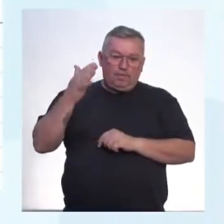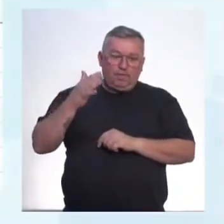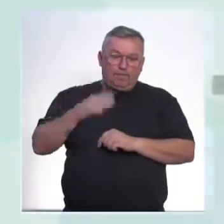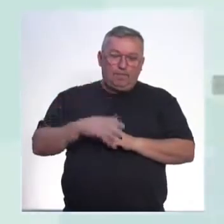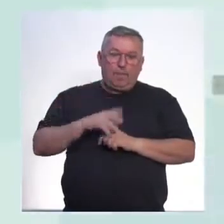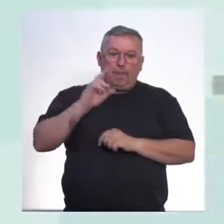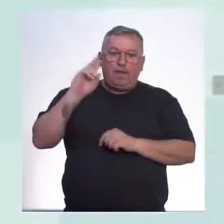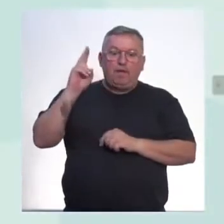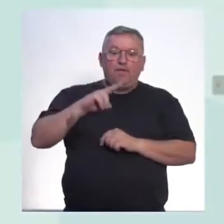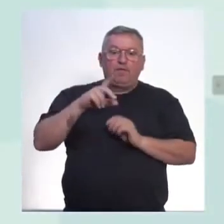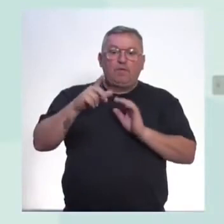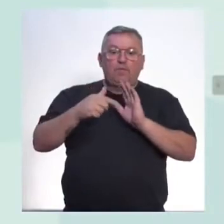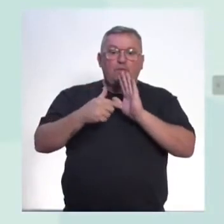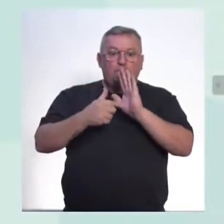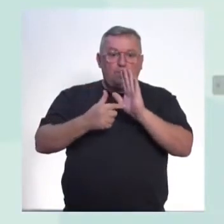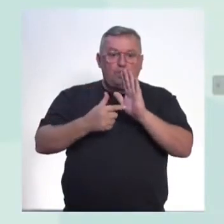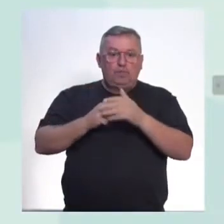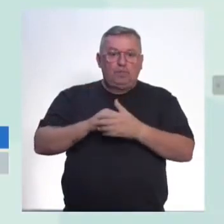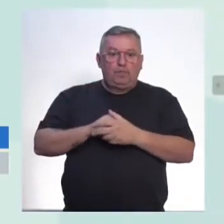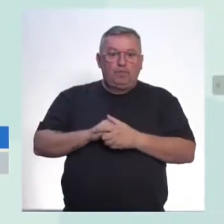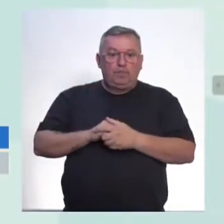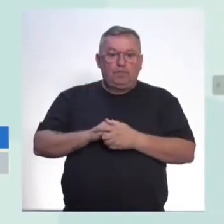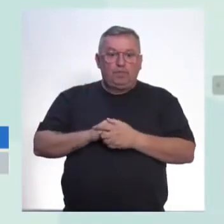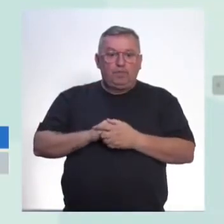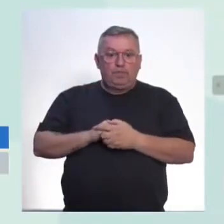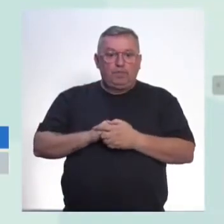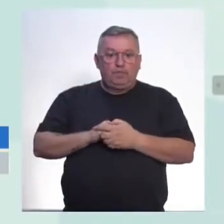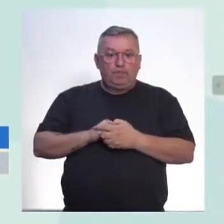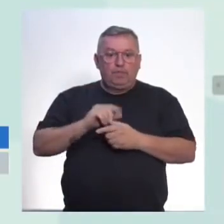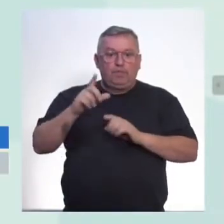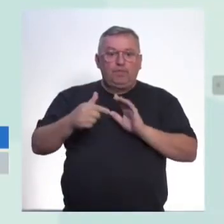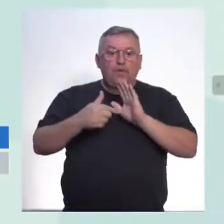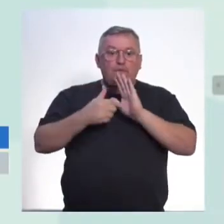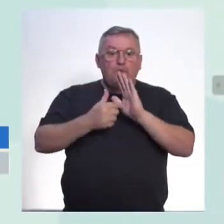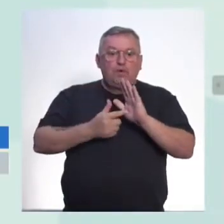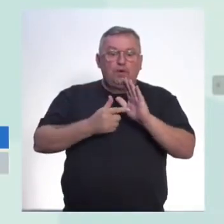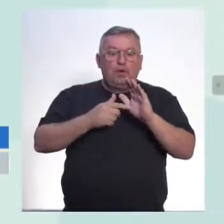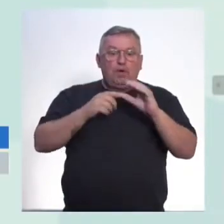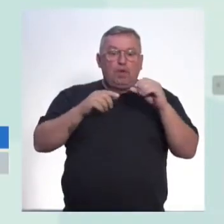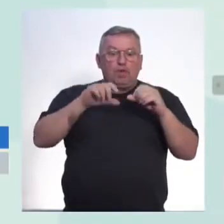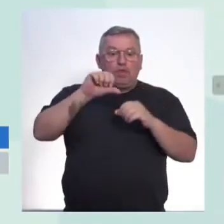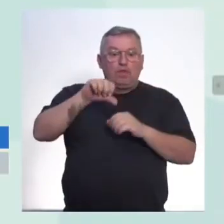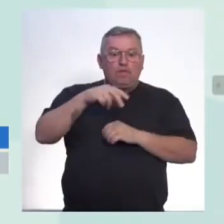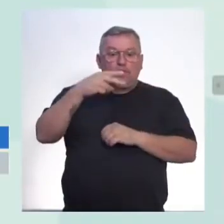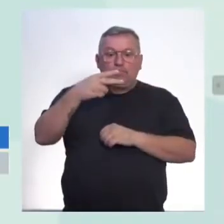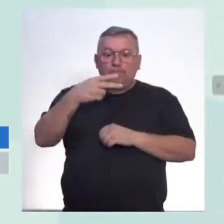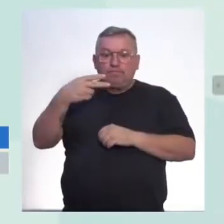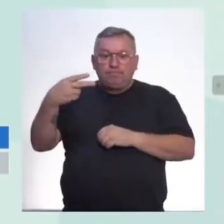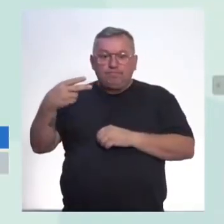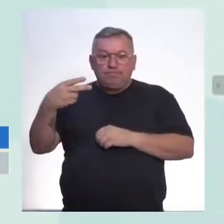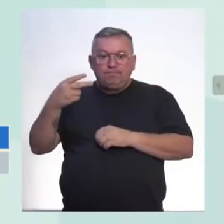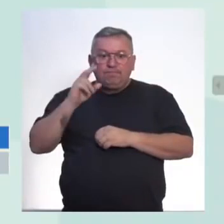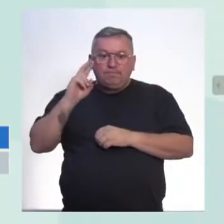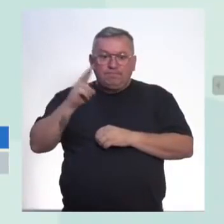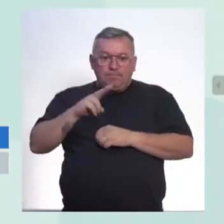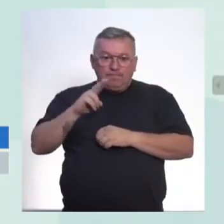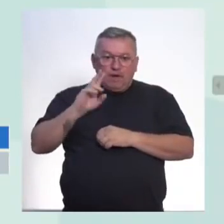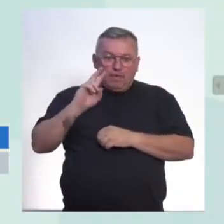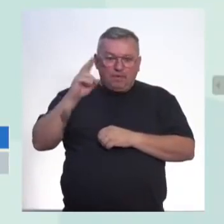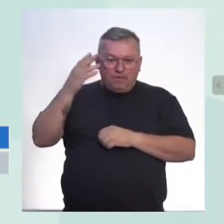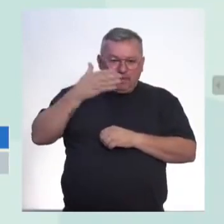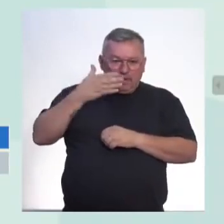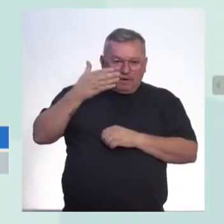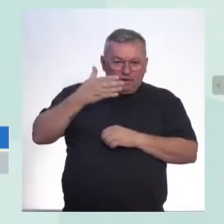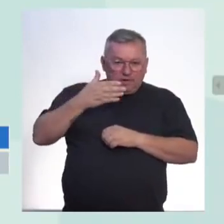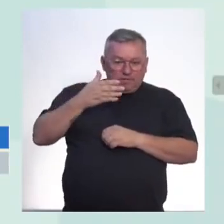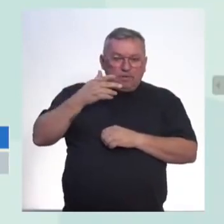que a gente já mostrou, ok? E aí vai aparecer a estrutura aqui, ó. Tá vendo? Ó? Tá visível para eles?